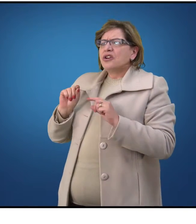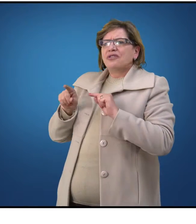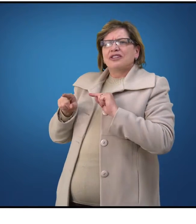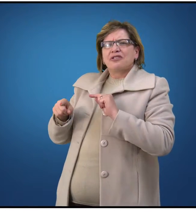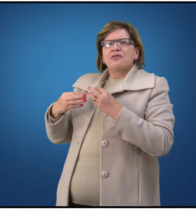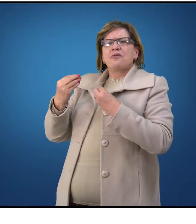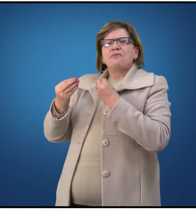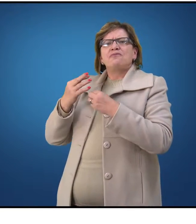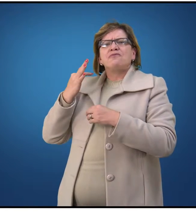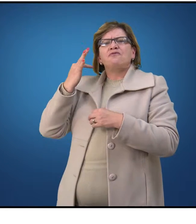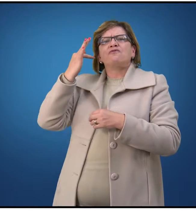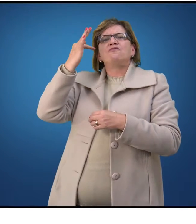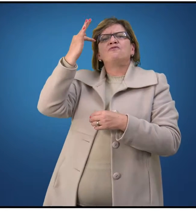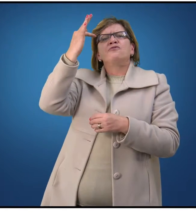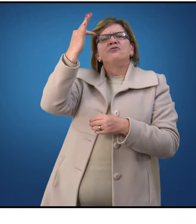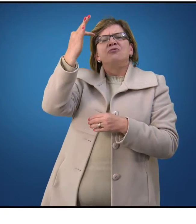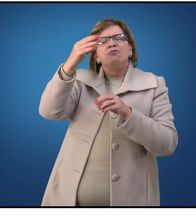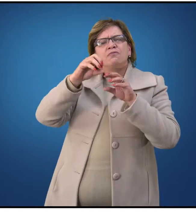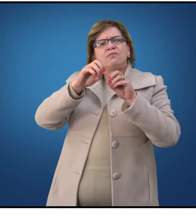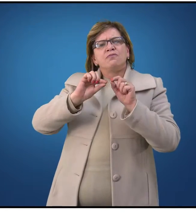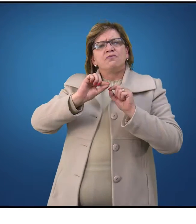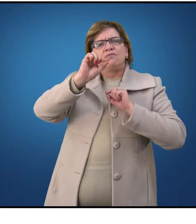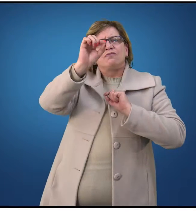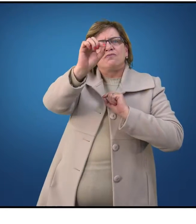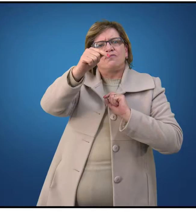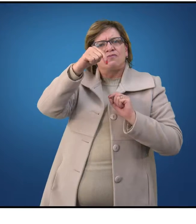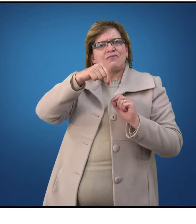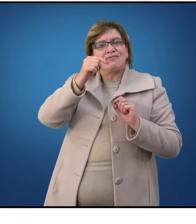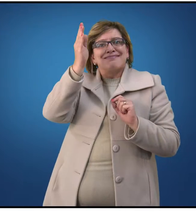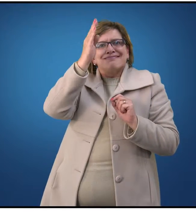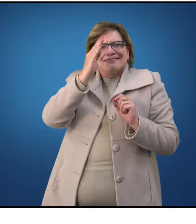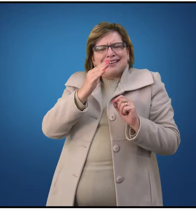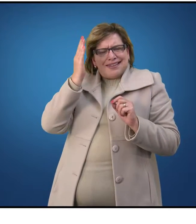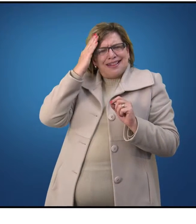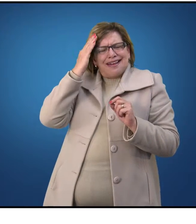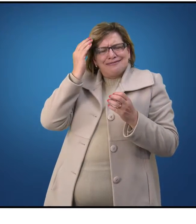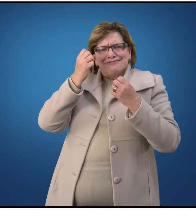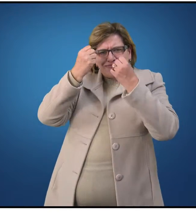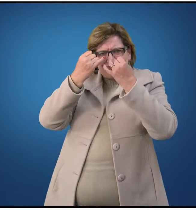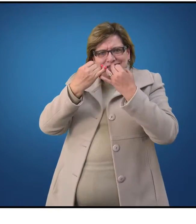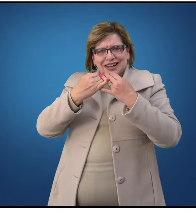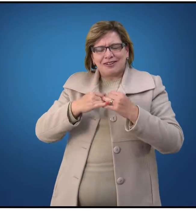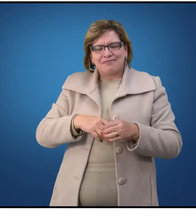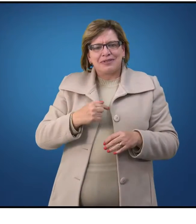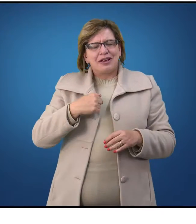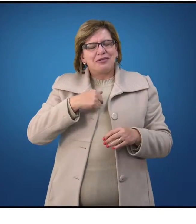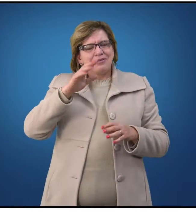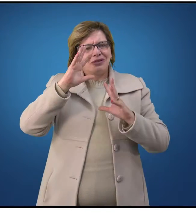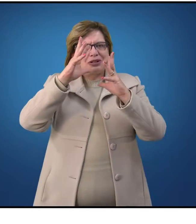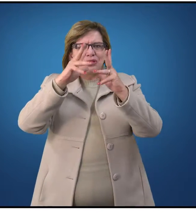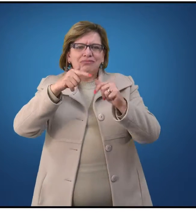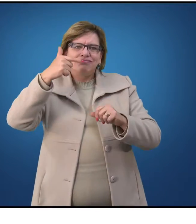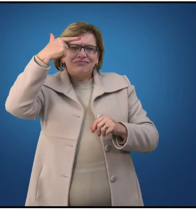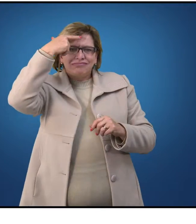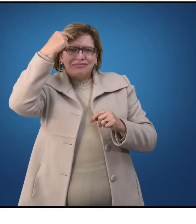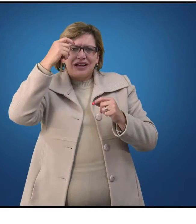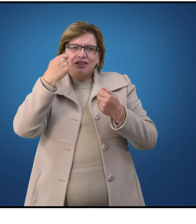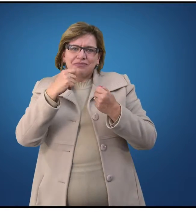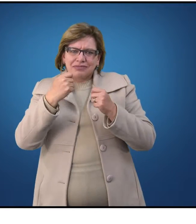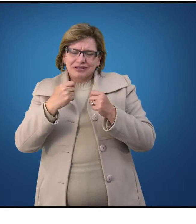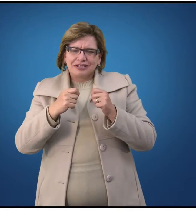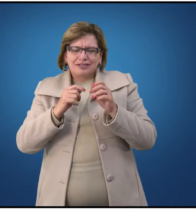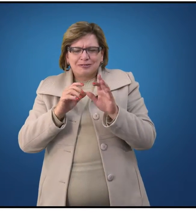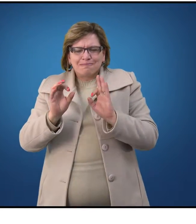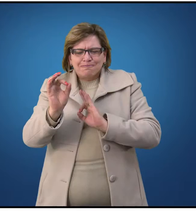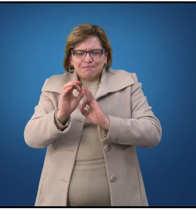à distância no Brasil nos próximos anos? Eu acredito que todas as instituições deveriam priorizar a questão da qualificação,